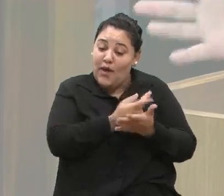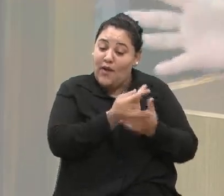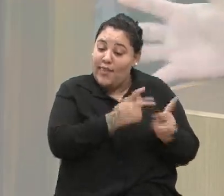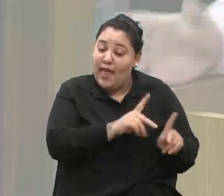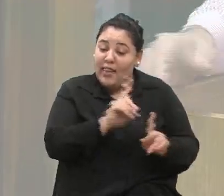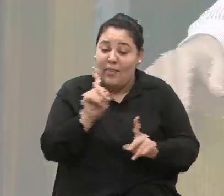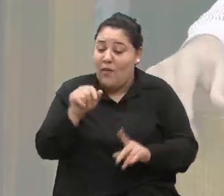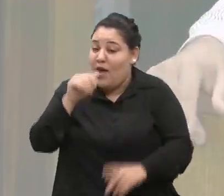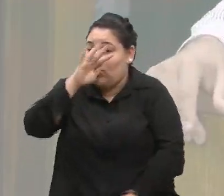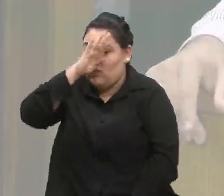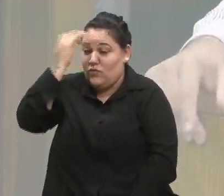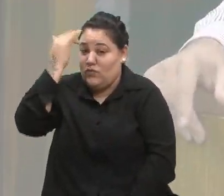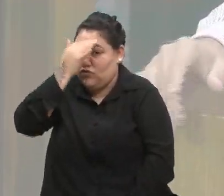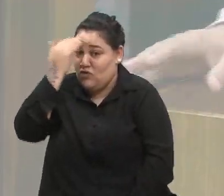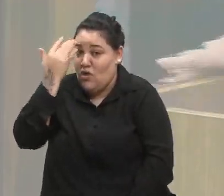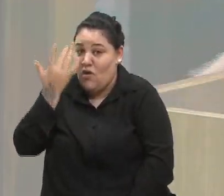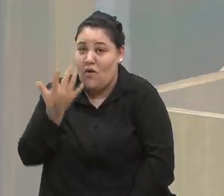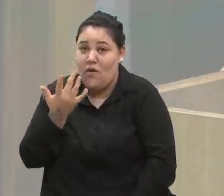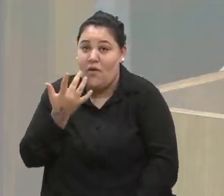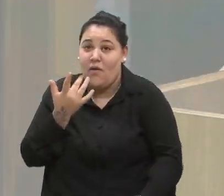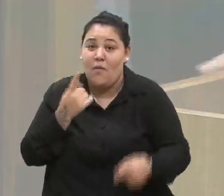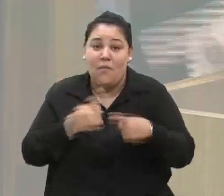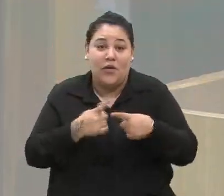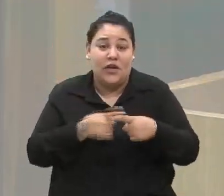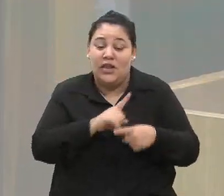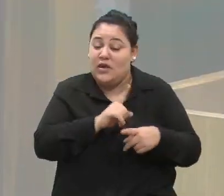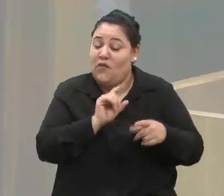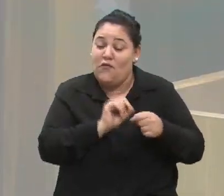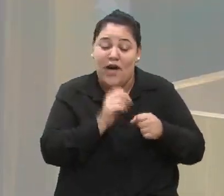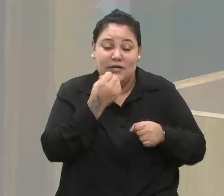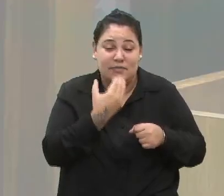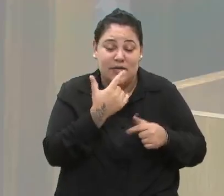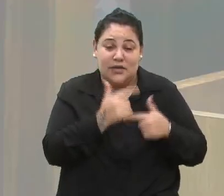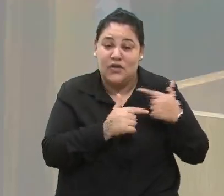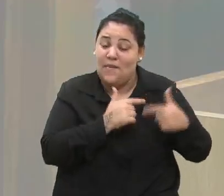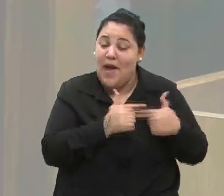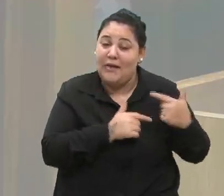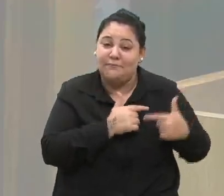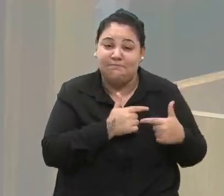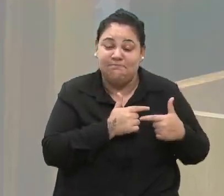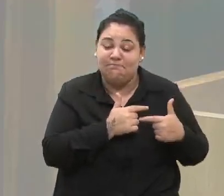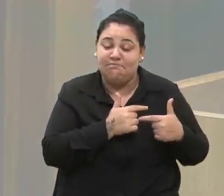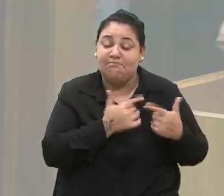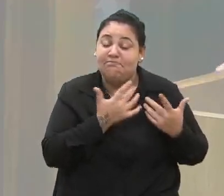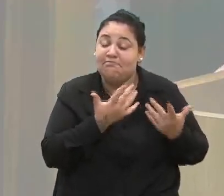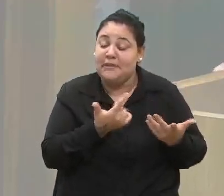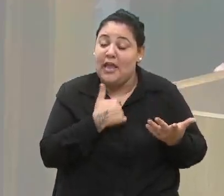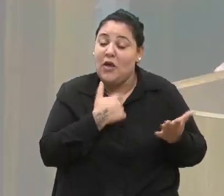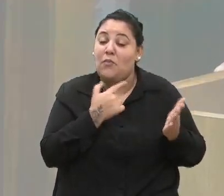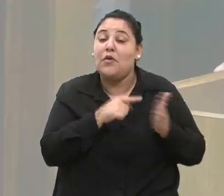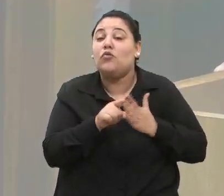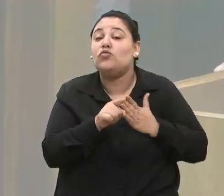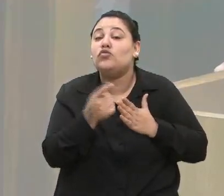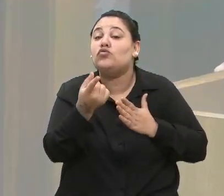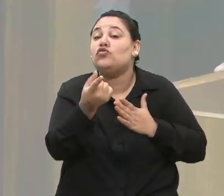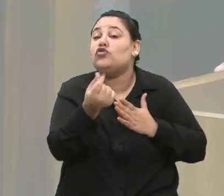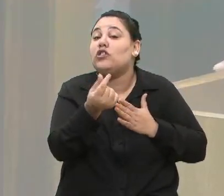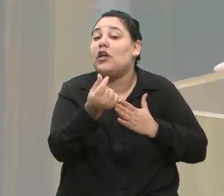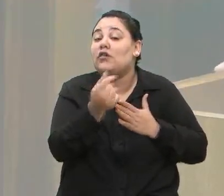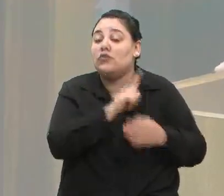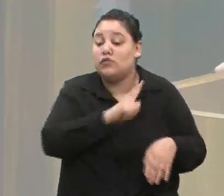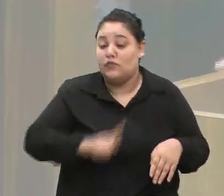A secretária municipal de saúde é incompetente. Porque eu pergunto, o dinheiro do governo do estado não